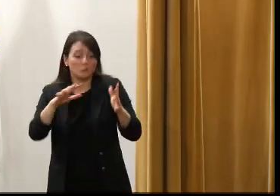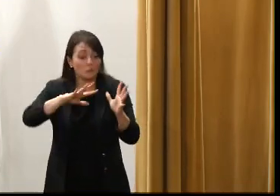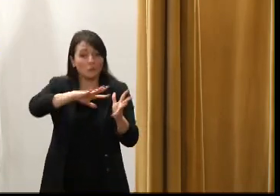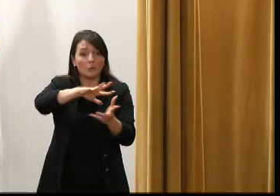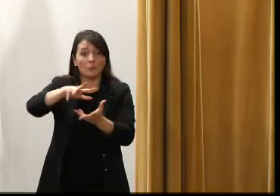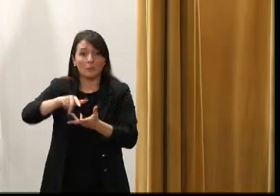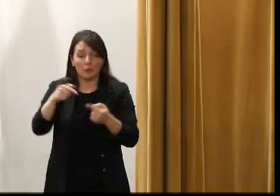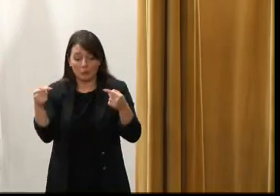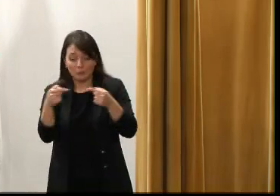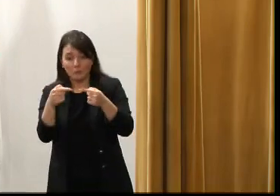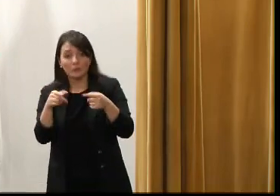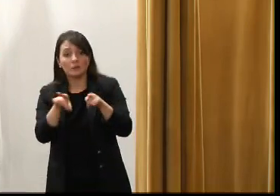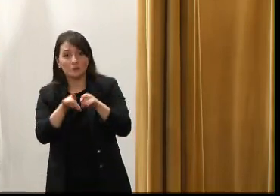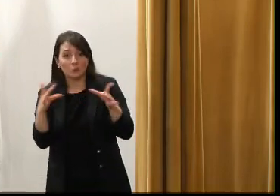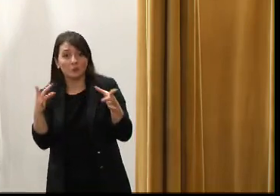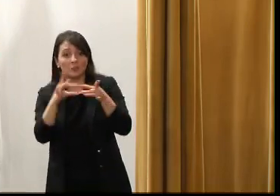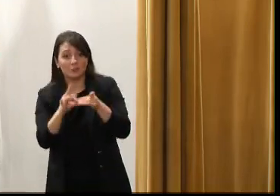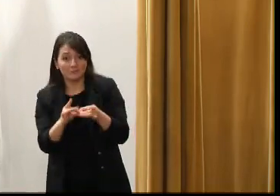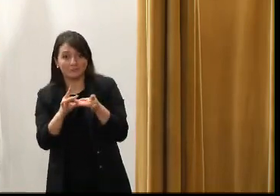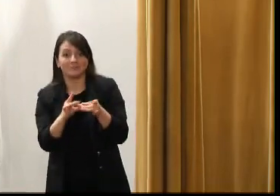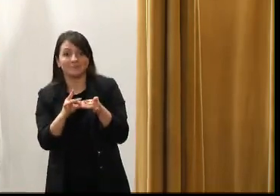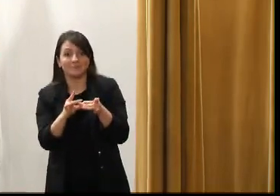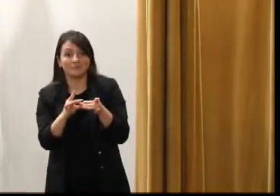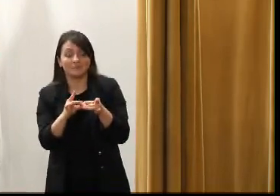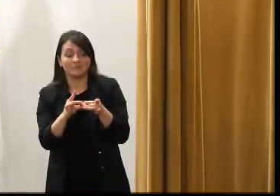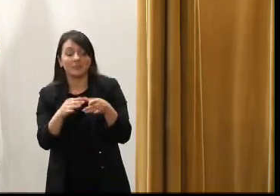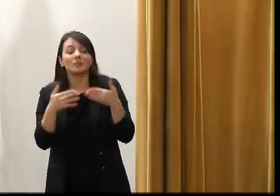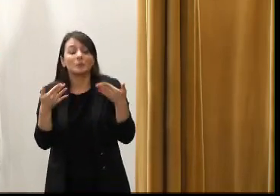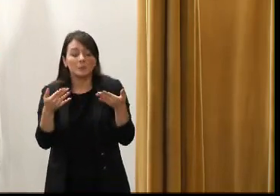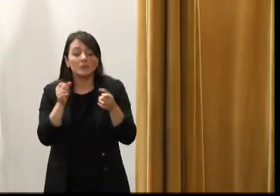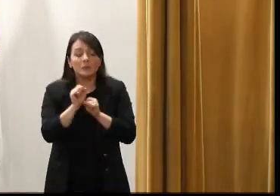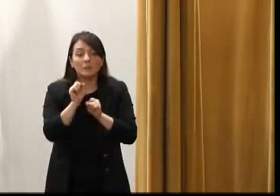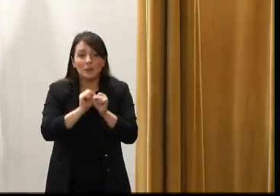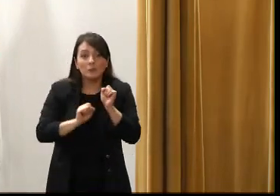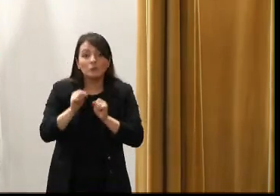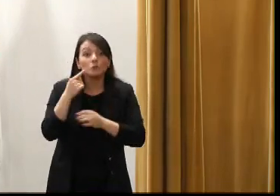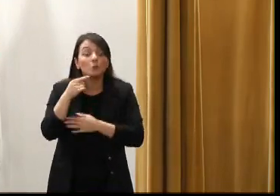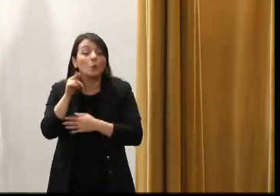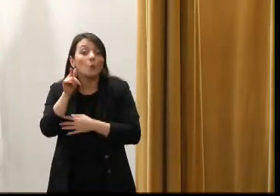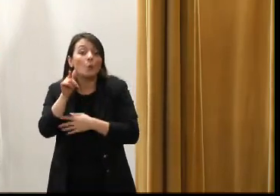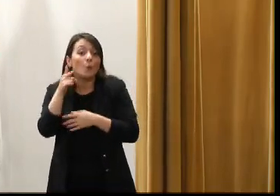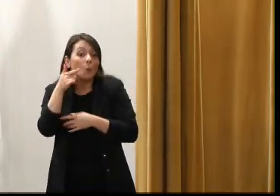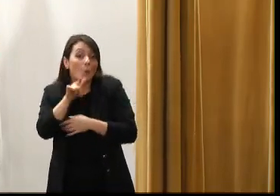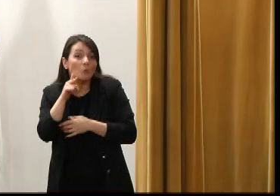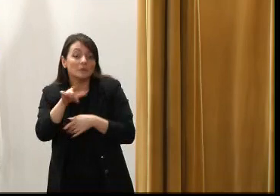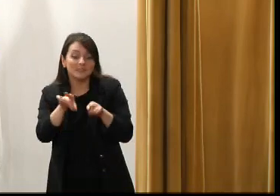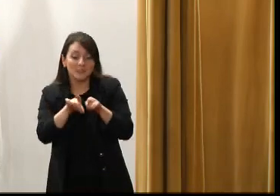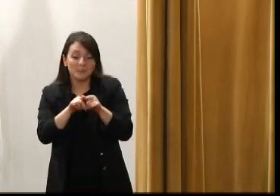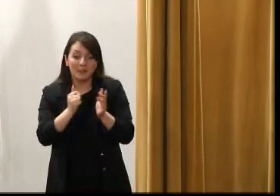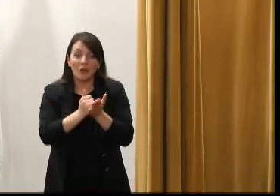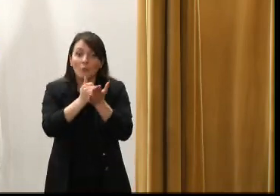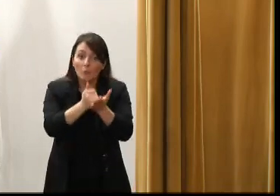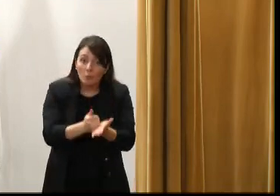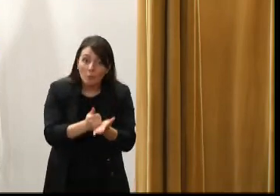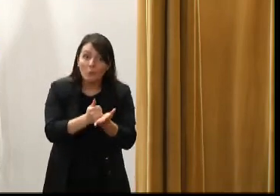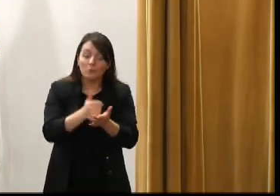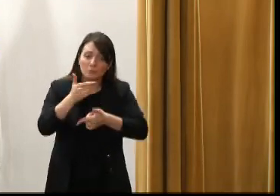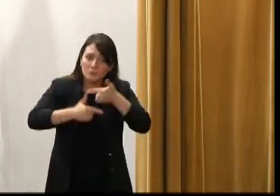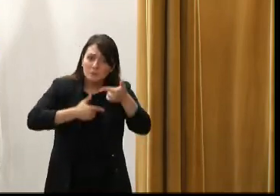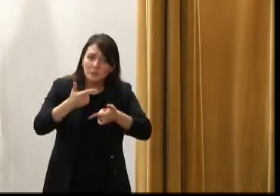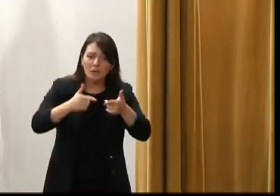globais. Então, eu espero que a gente consiga também tirar desse evento o apoio suficiente para trabalhar